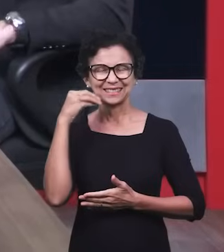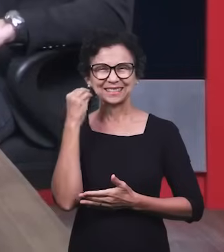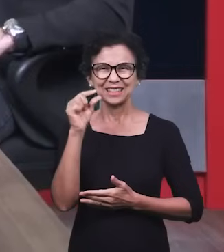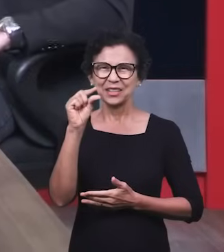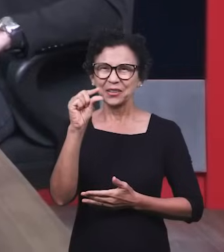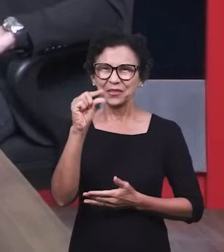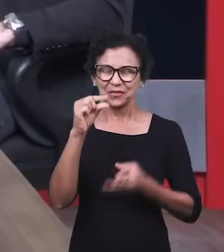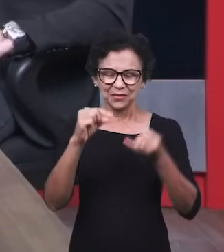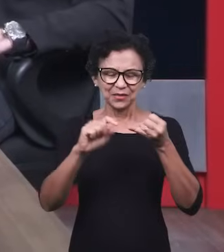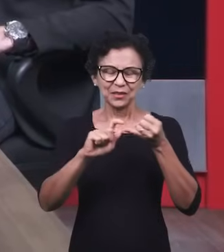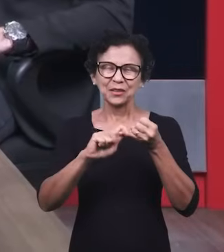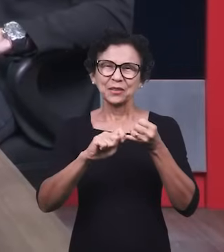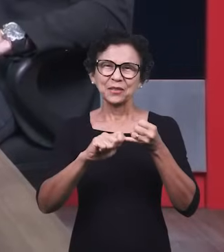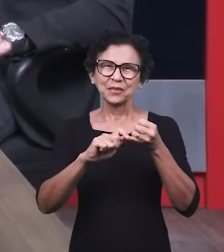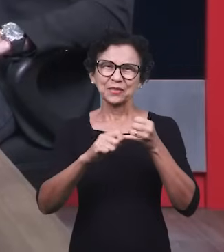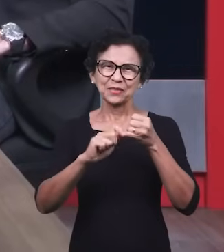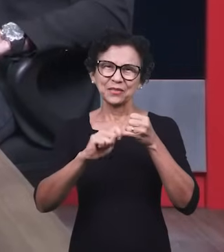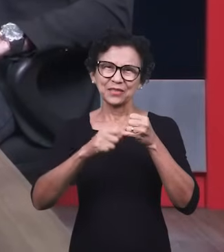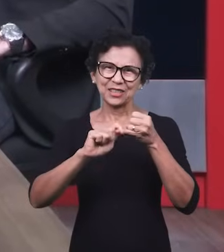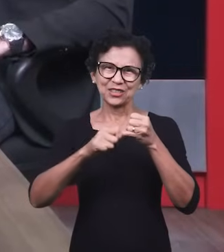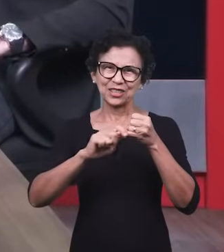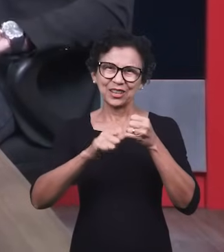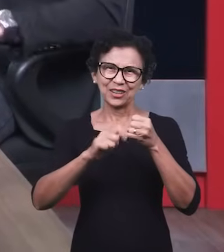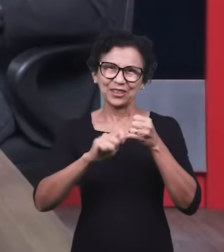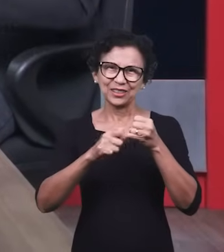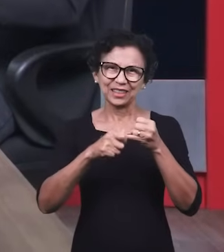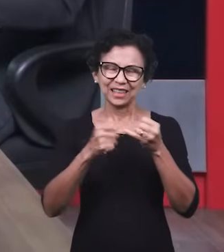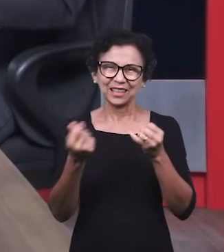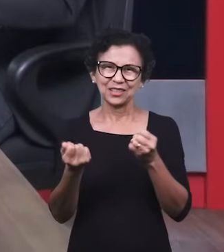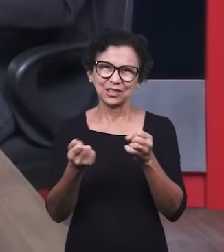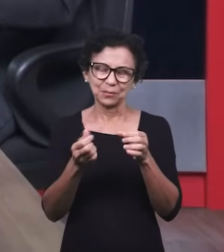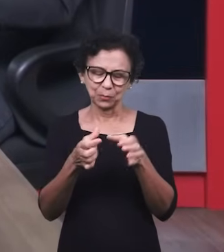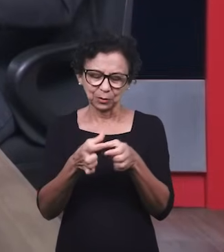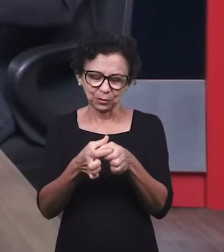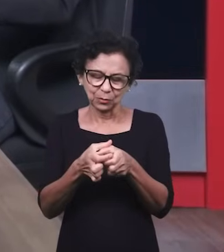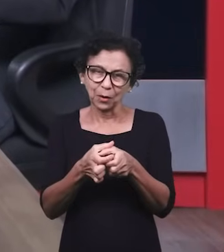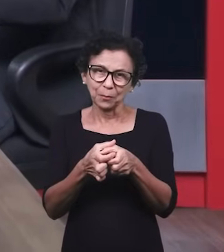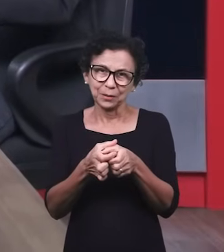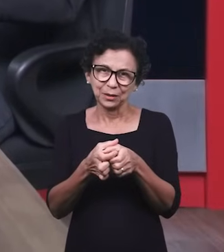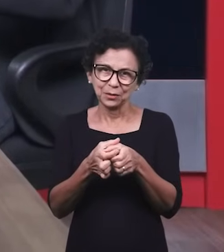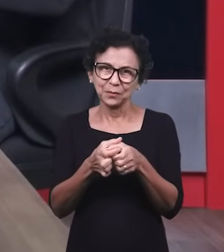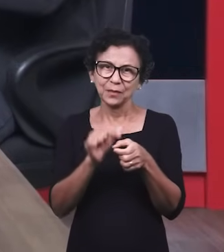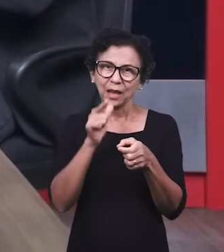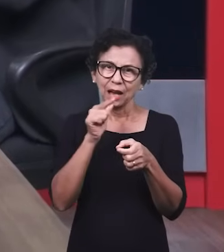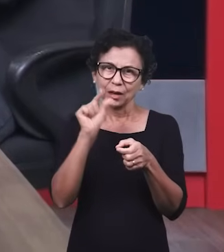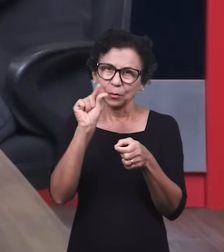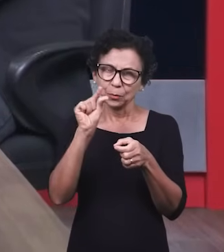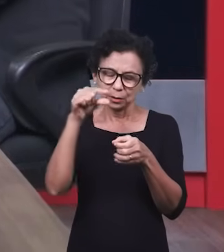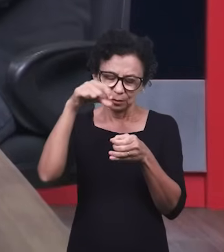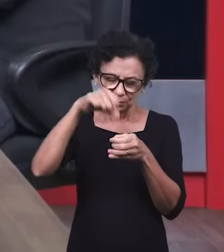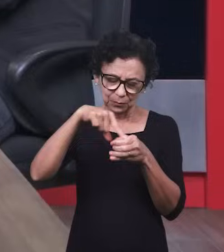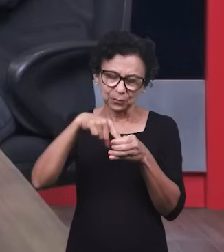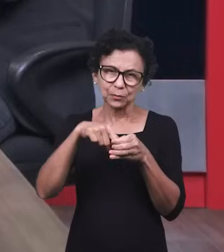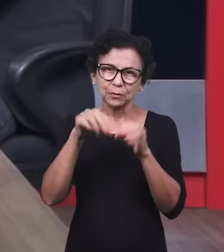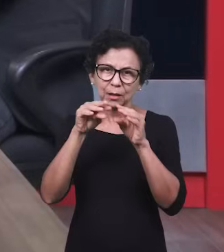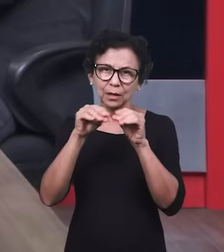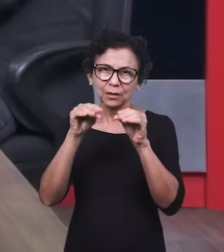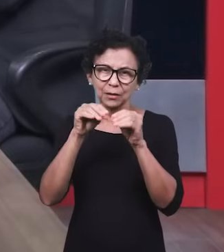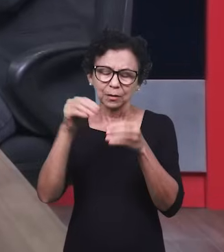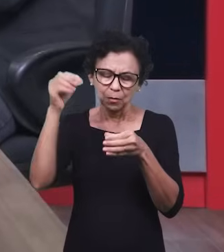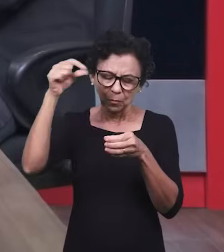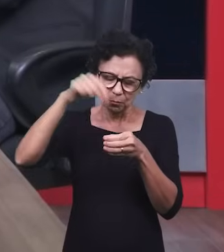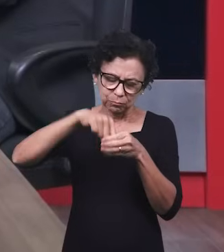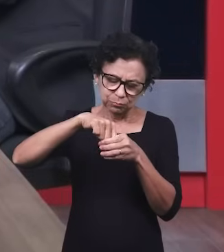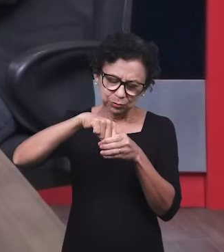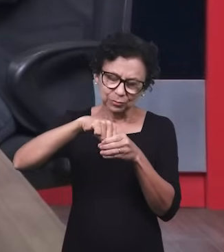sapato faz uma luzinha aí o feijão vai lá até sair encontrar a luz né quem não fez isso quem nunca fez isso aí né quem